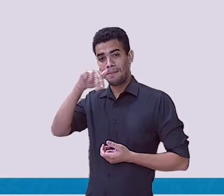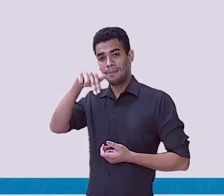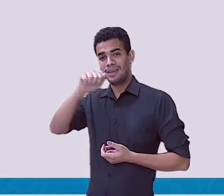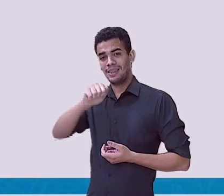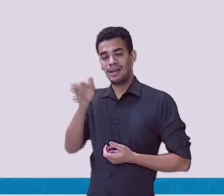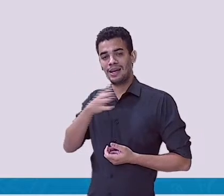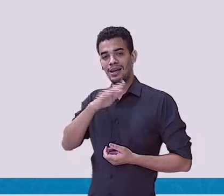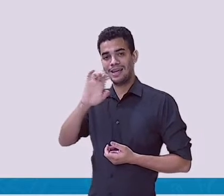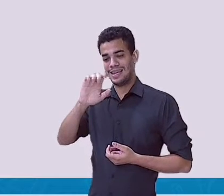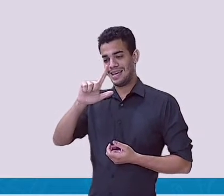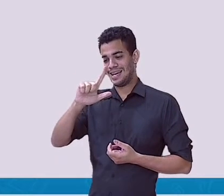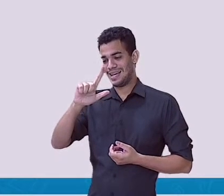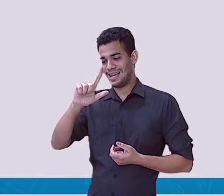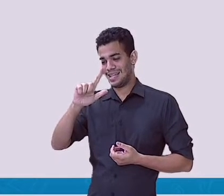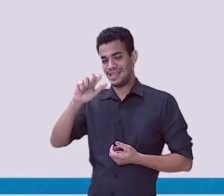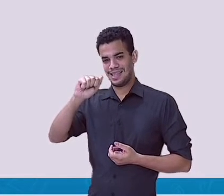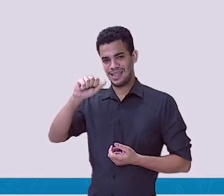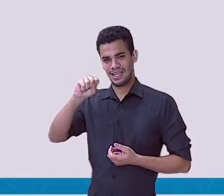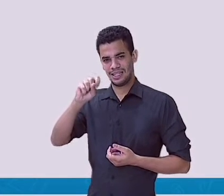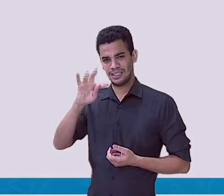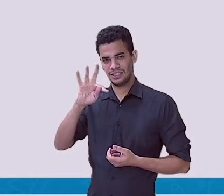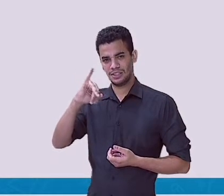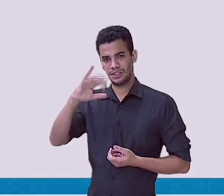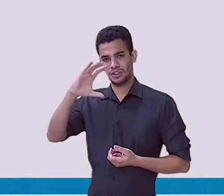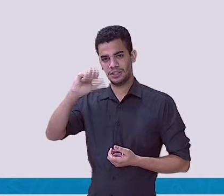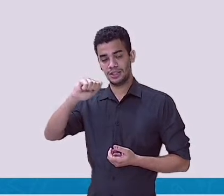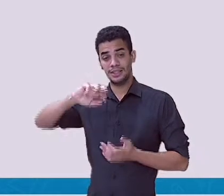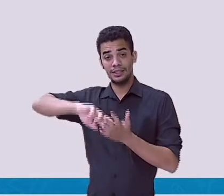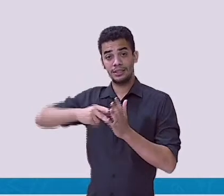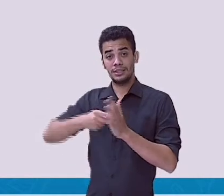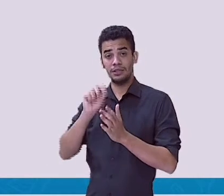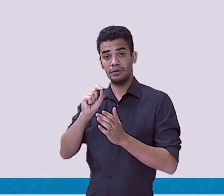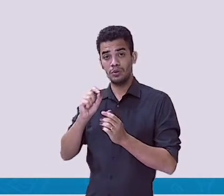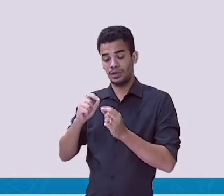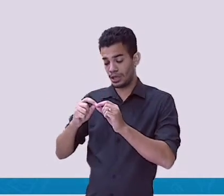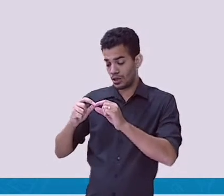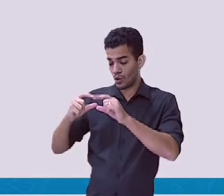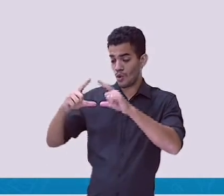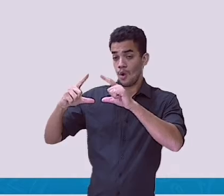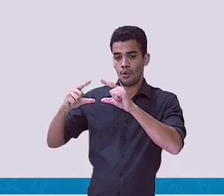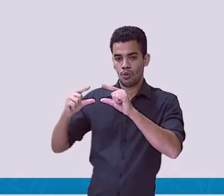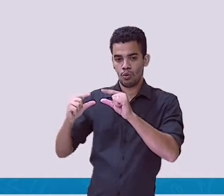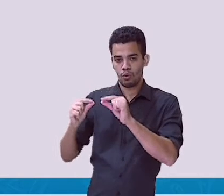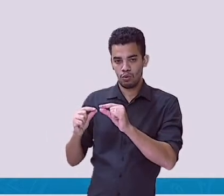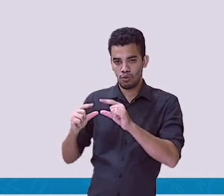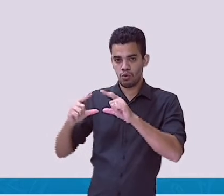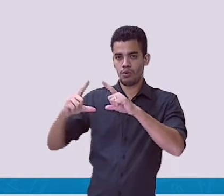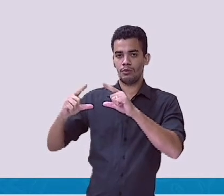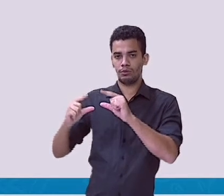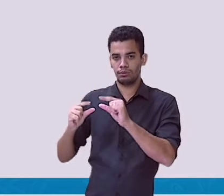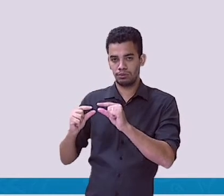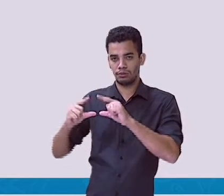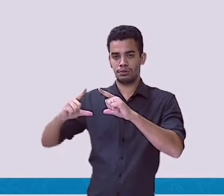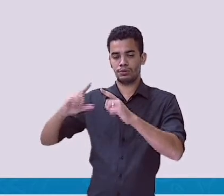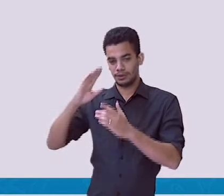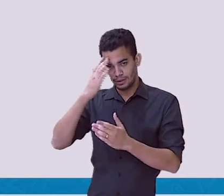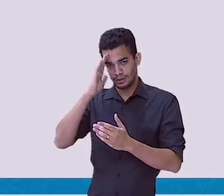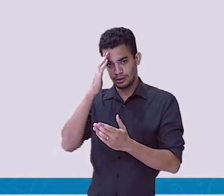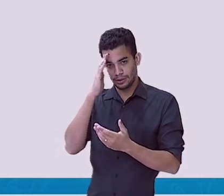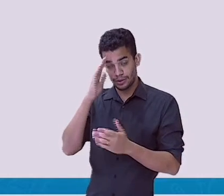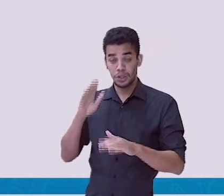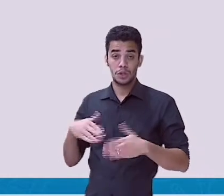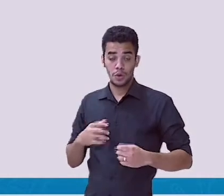se abrir e fechar. Então, a artéria, ela faz esse processo também de pulsar.